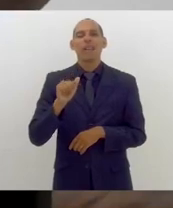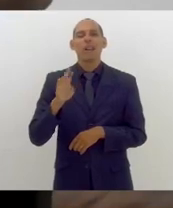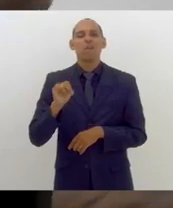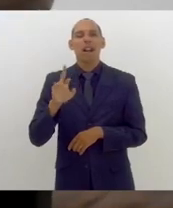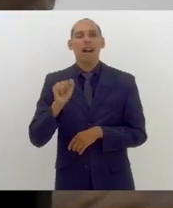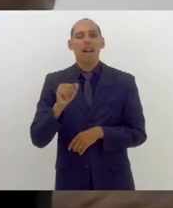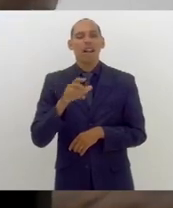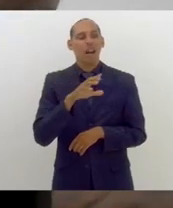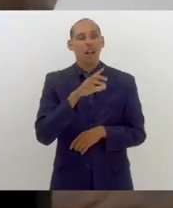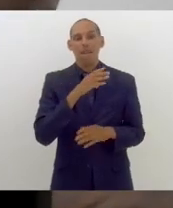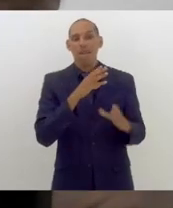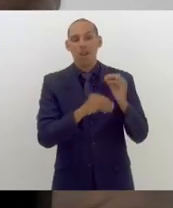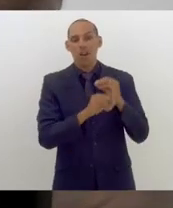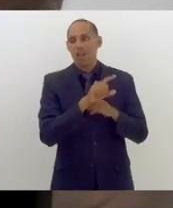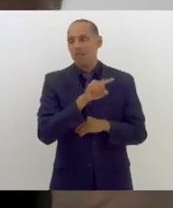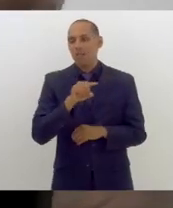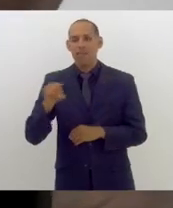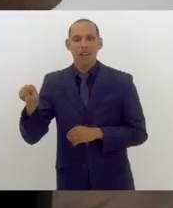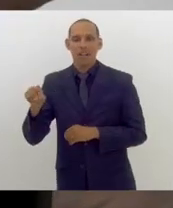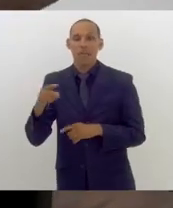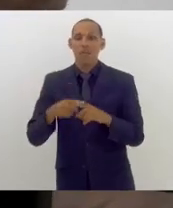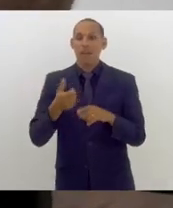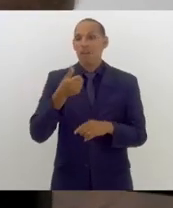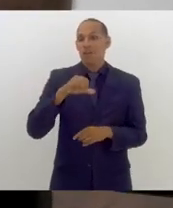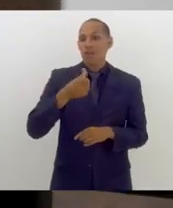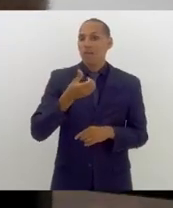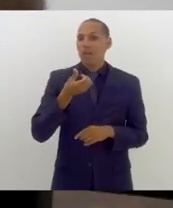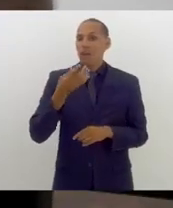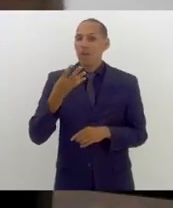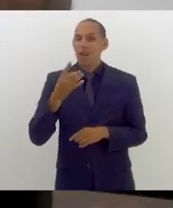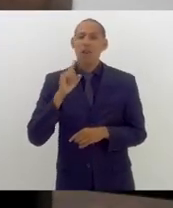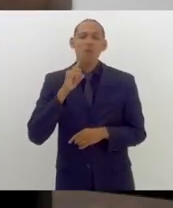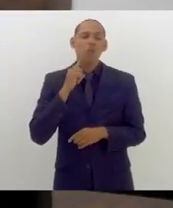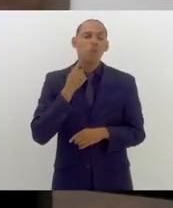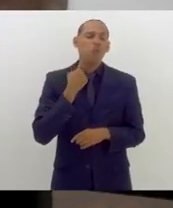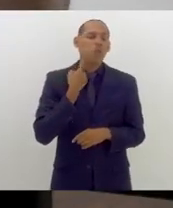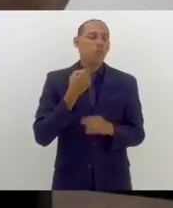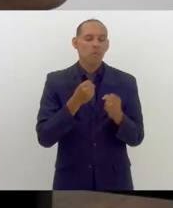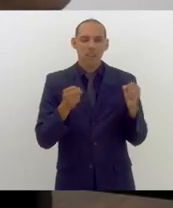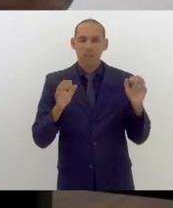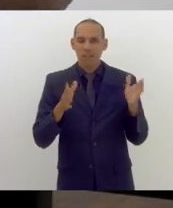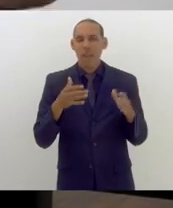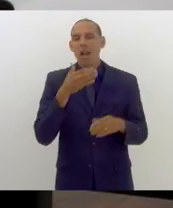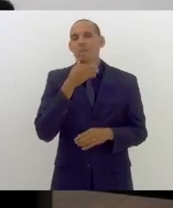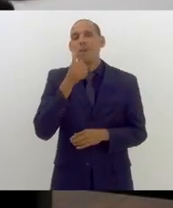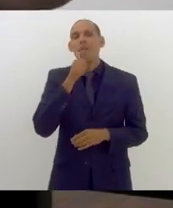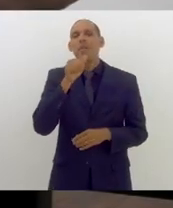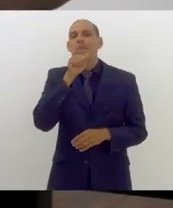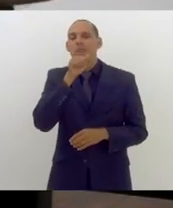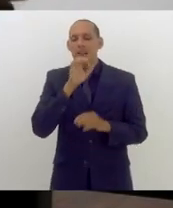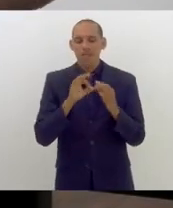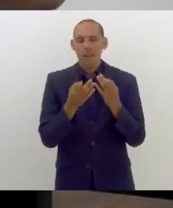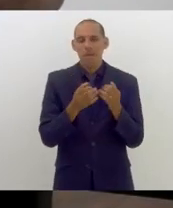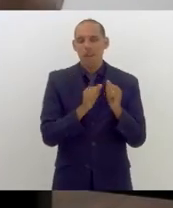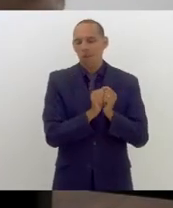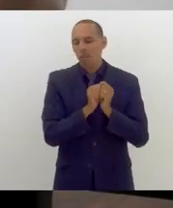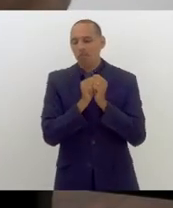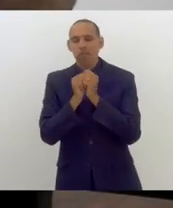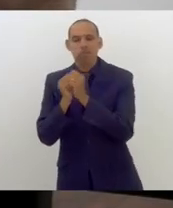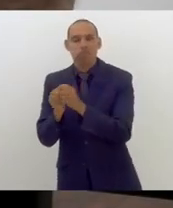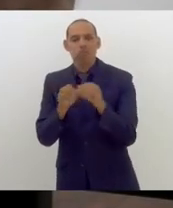aqui a poluição em 1964 já era grande aí meu pai me levou para lá com a minha mãe com a minha família